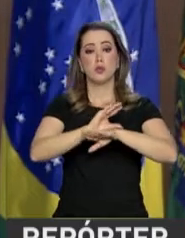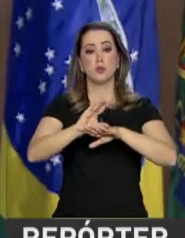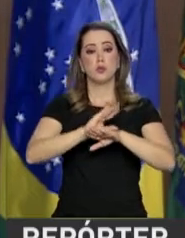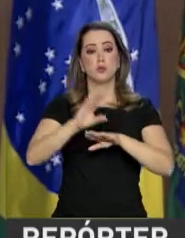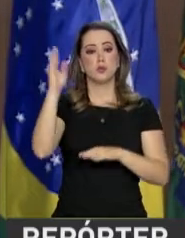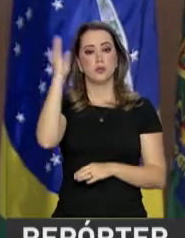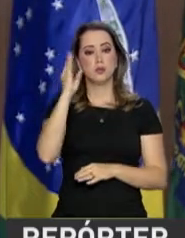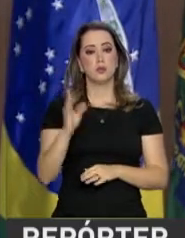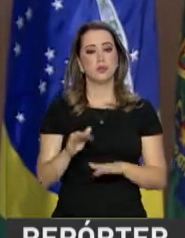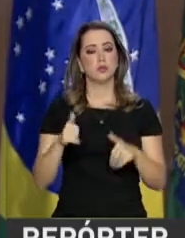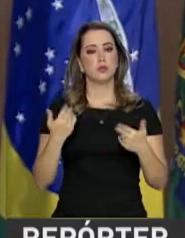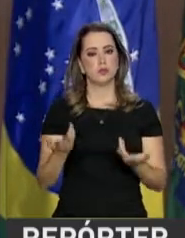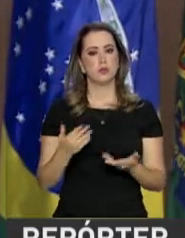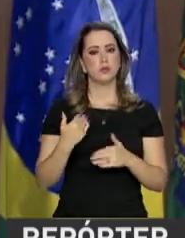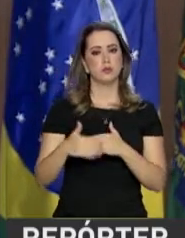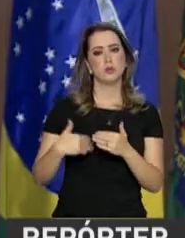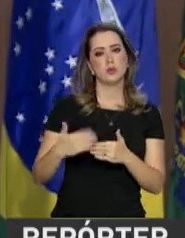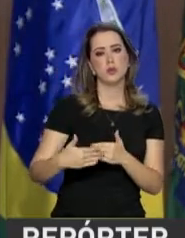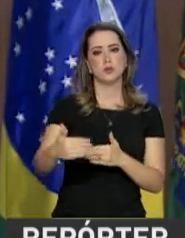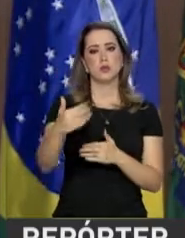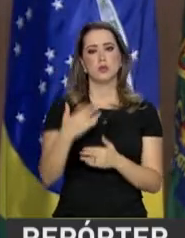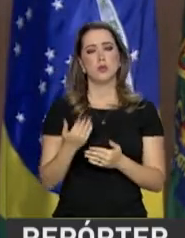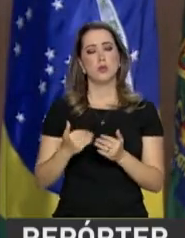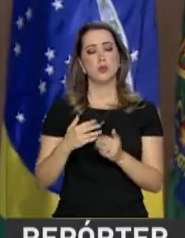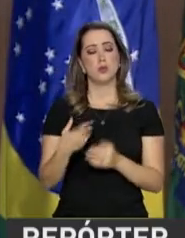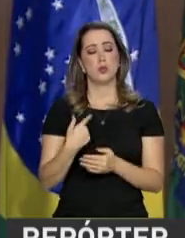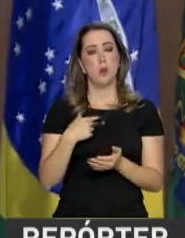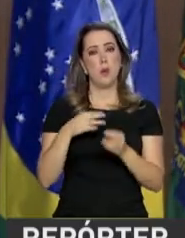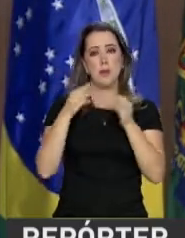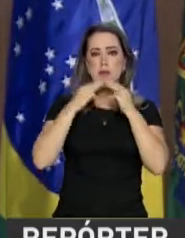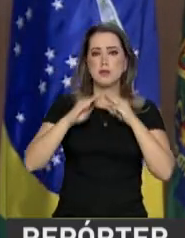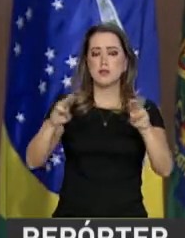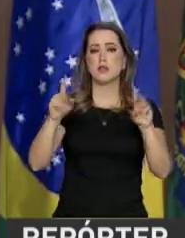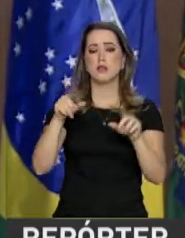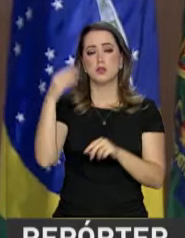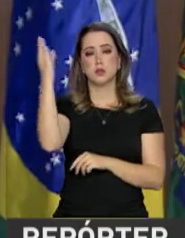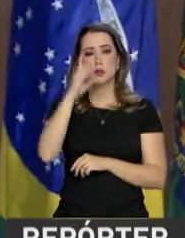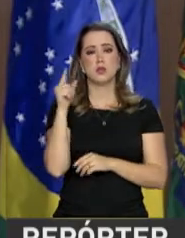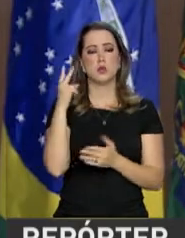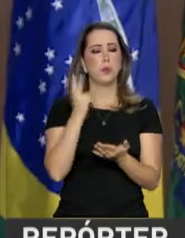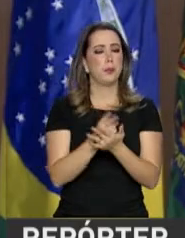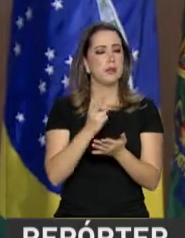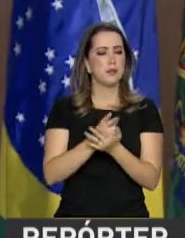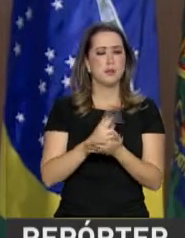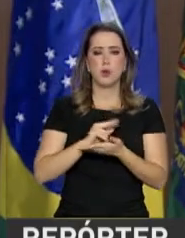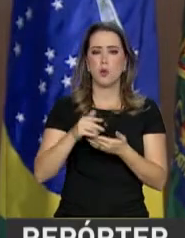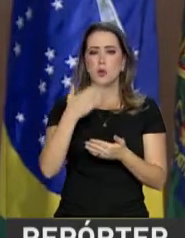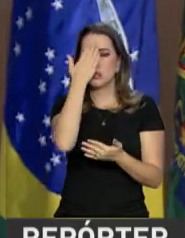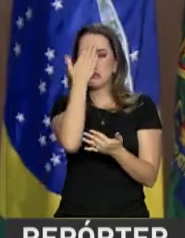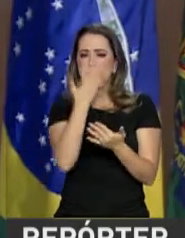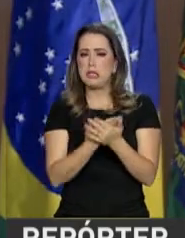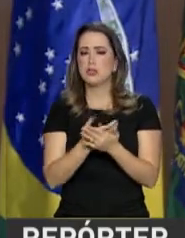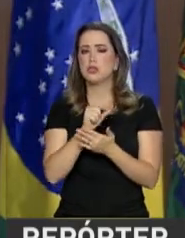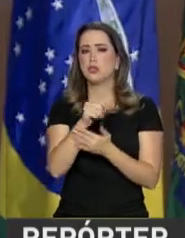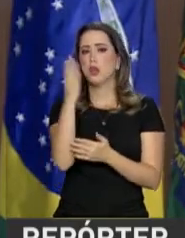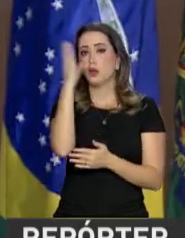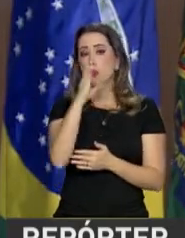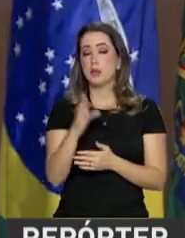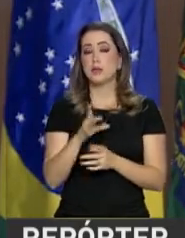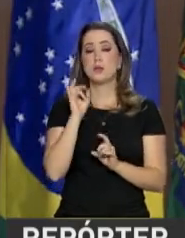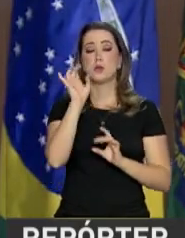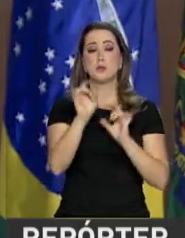aliás na sequência da mensagem presidencial o discurso ela mesma natureza confiança no brasil